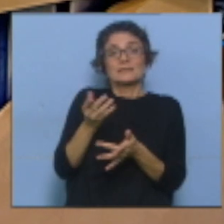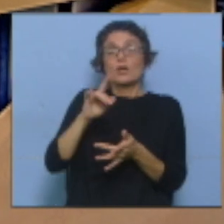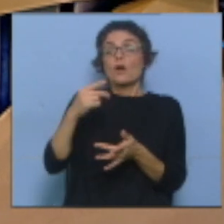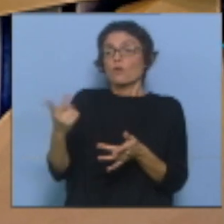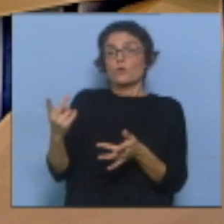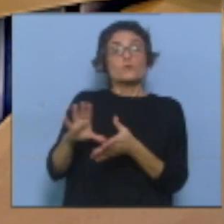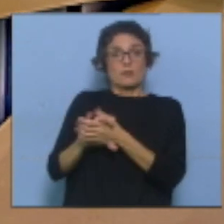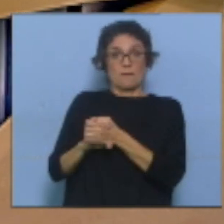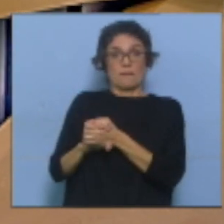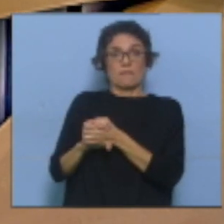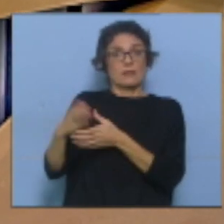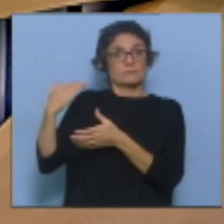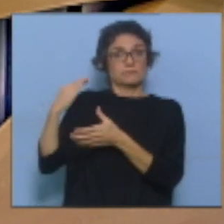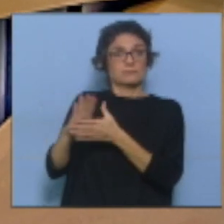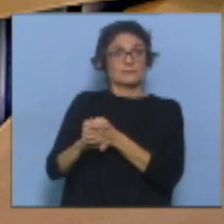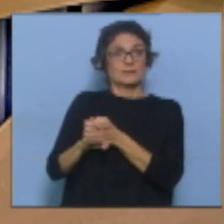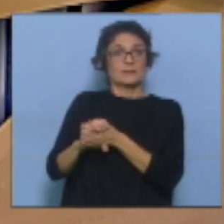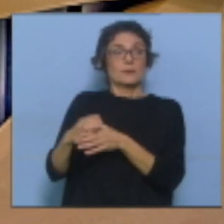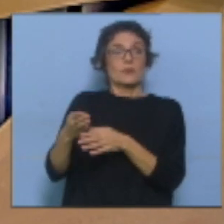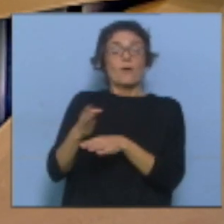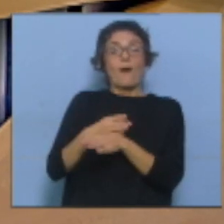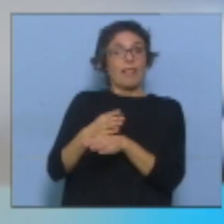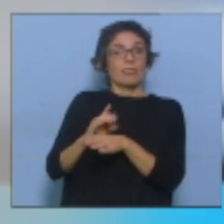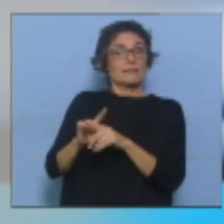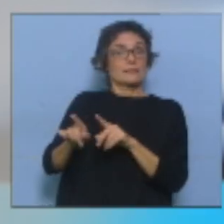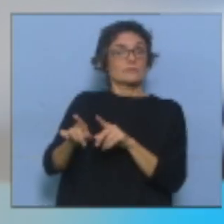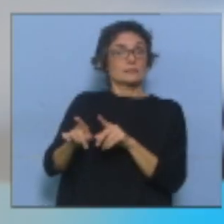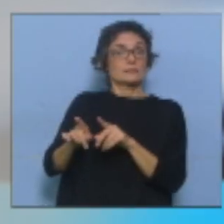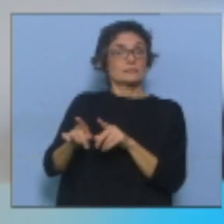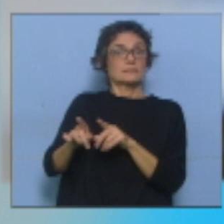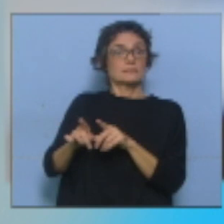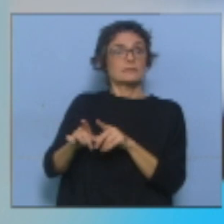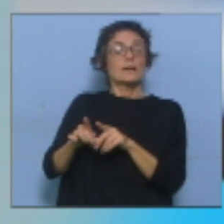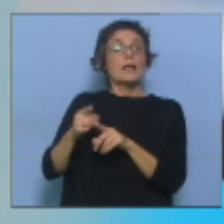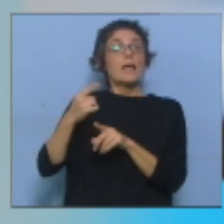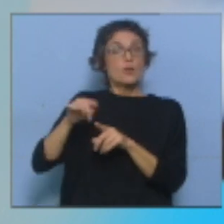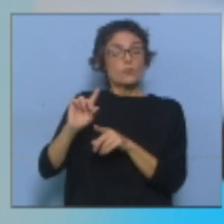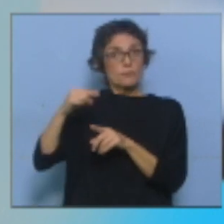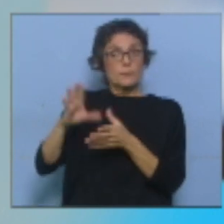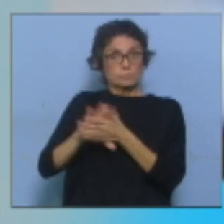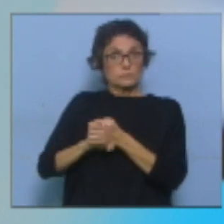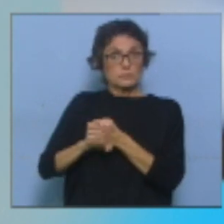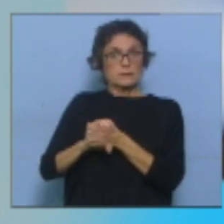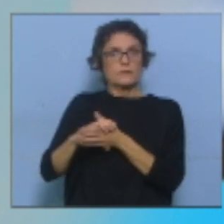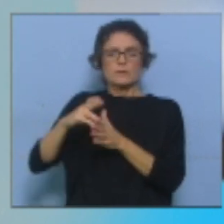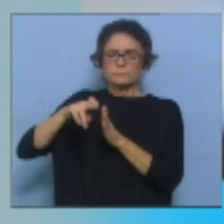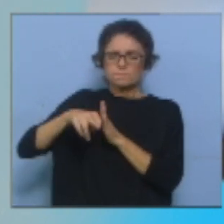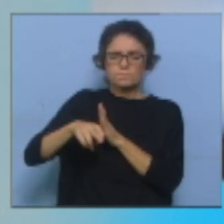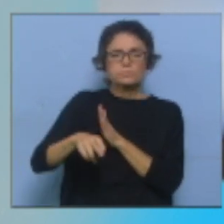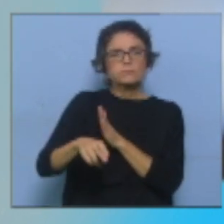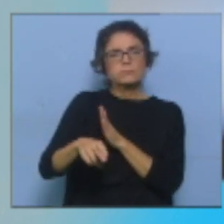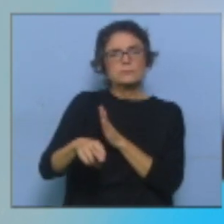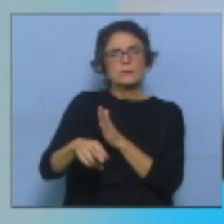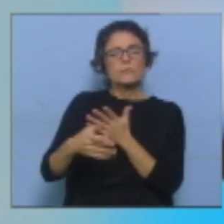casámos, Também não verdade éramos seja assim. dita, não éramos Não assim. éramos- Foi exatamente com as equipas de Nossa Senhora que nós fomos aprofundando esta noção de